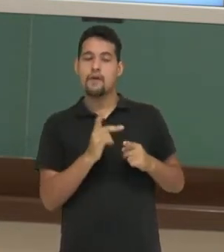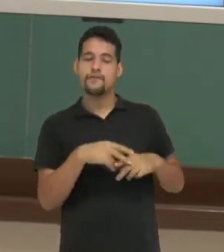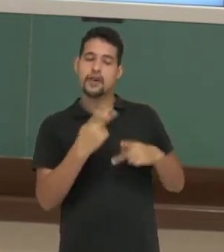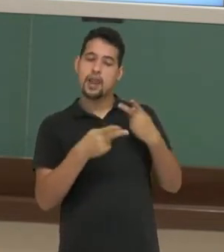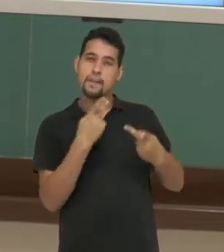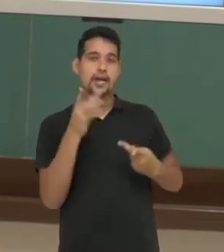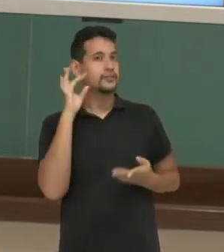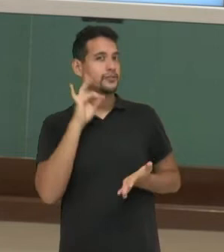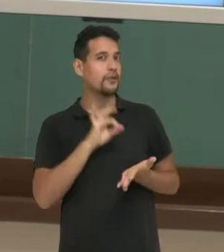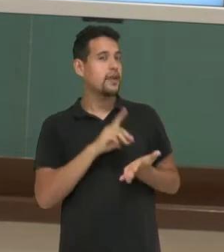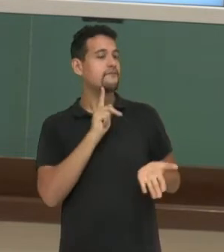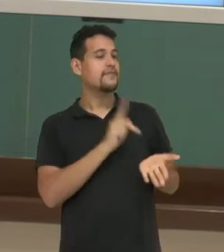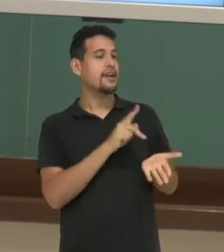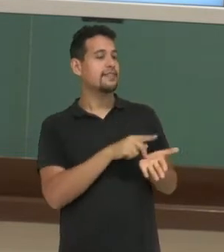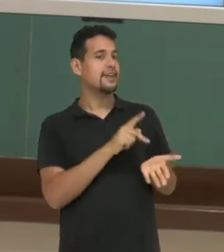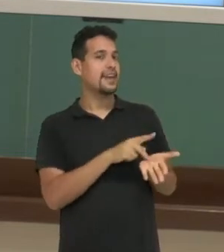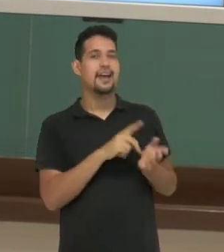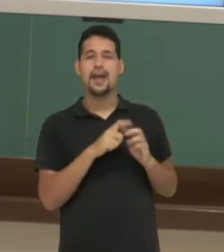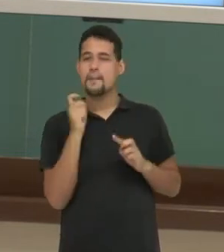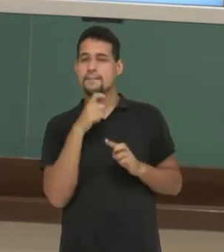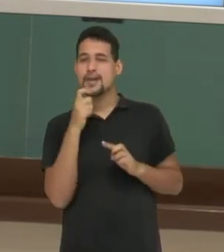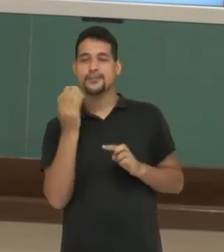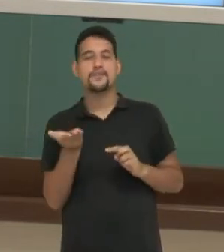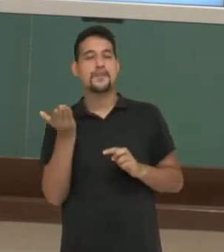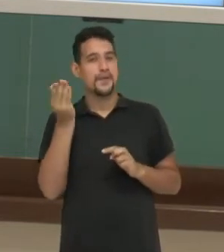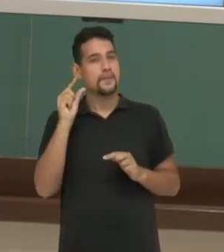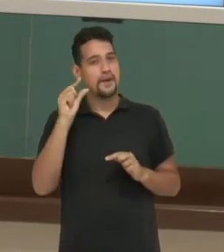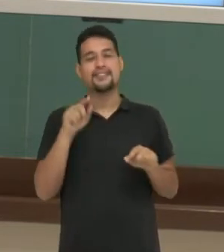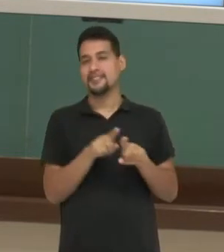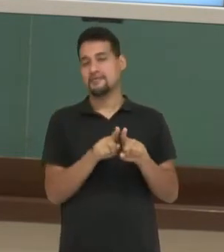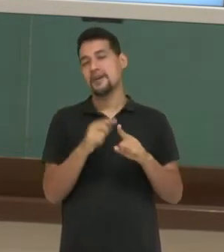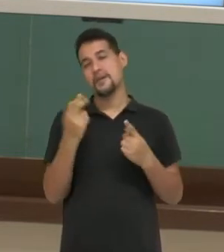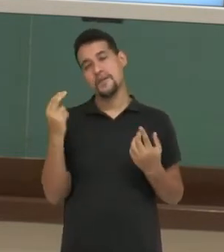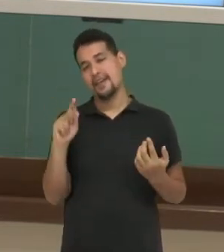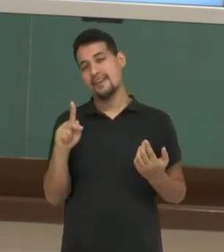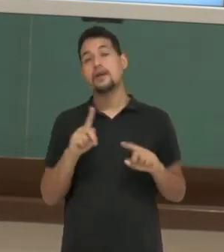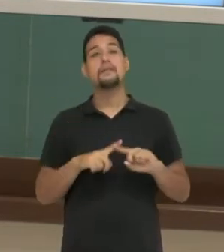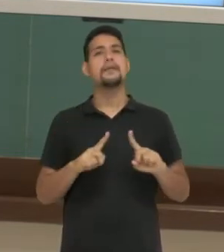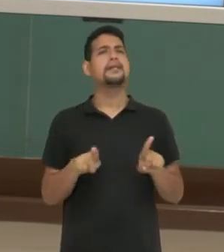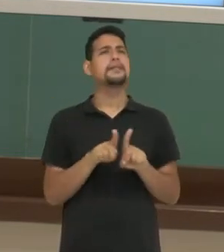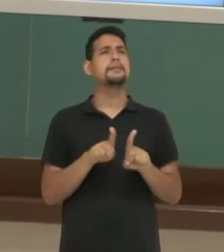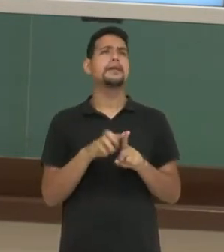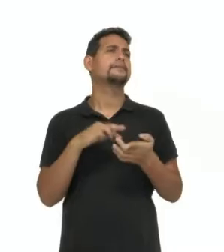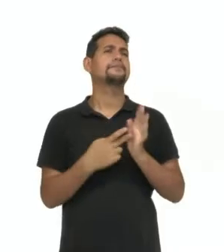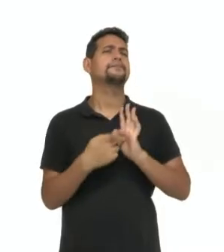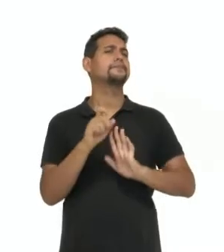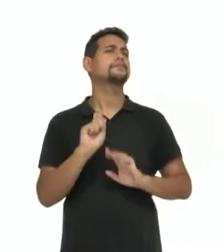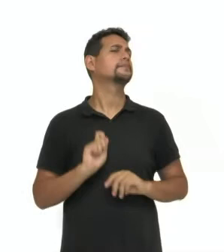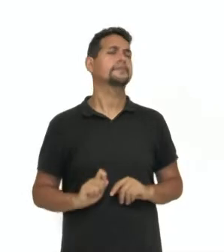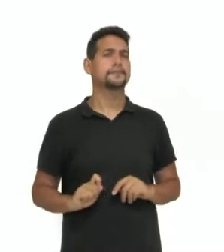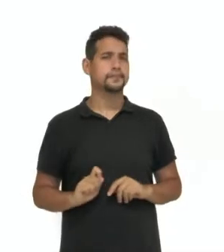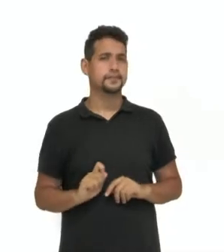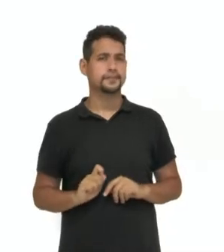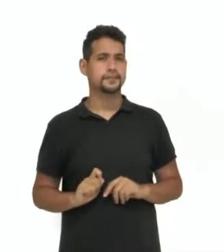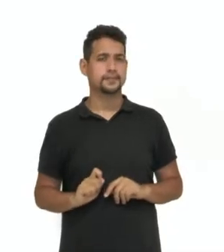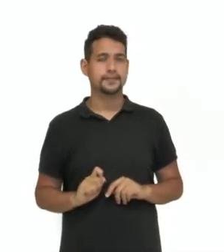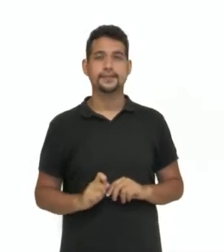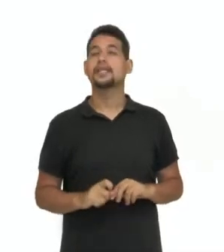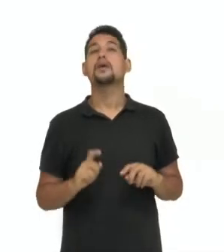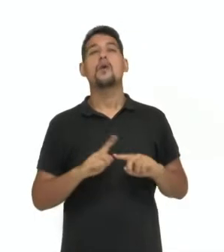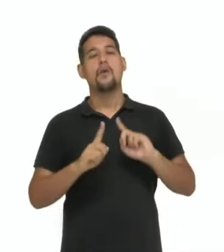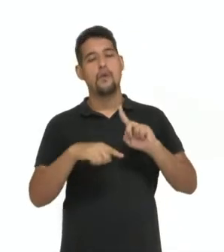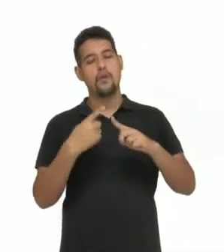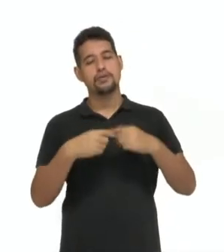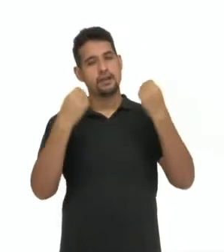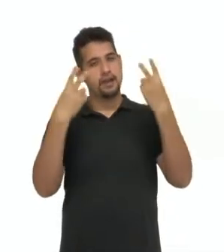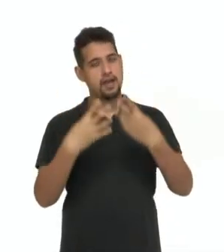história verdadeira, coloco um pontinho a mais ali. Certo? E aí outra aqui, outra argumentação,